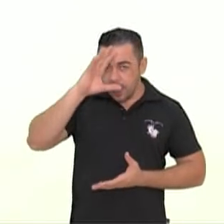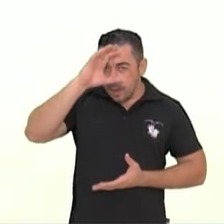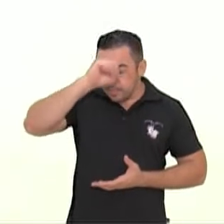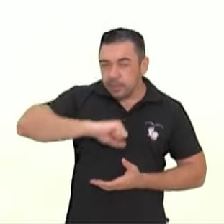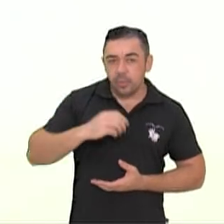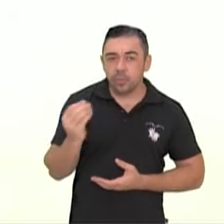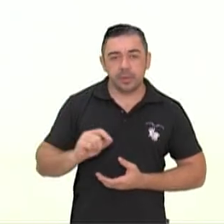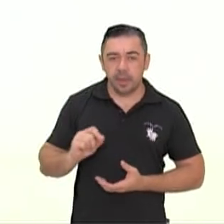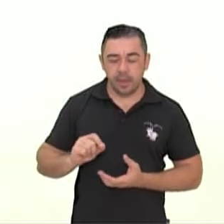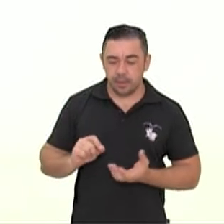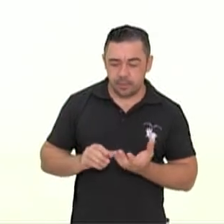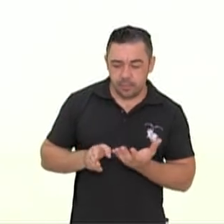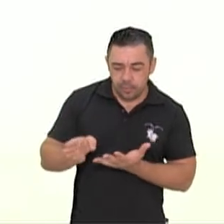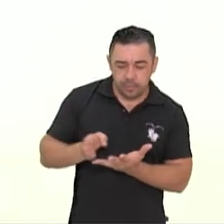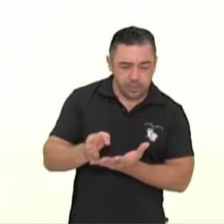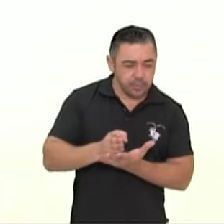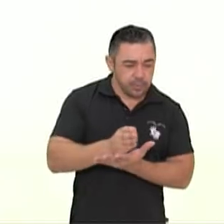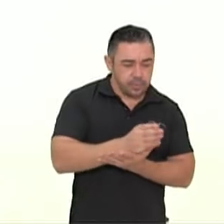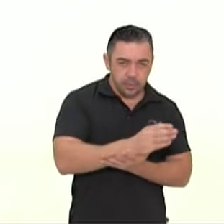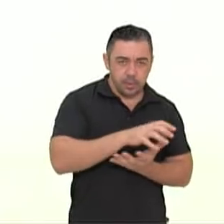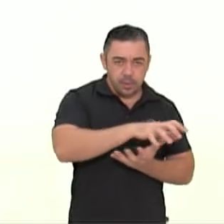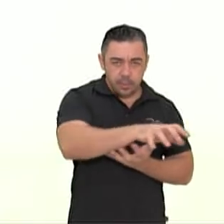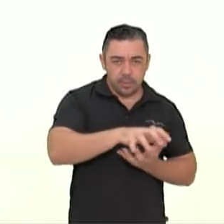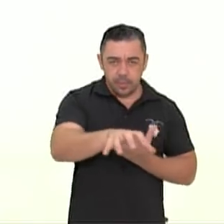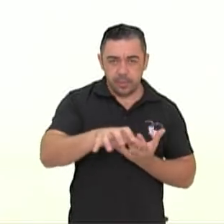Agora aqui eu espero que vocês tenham entendido.